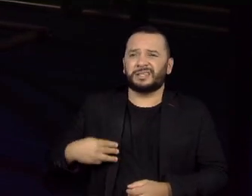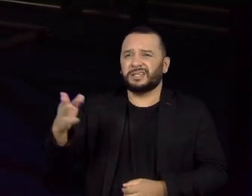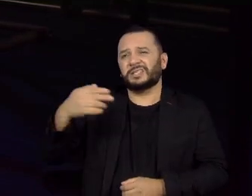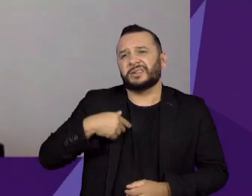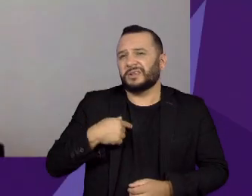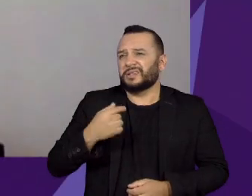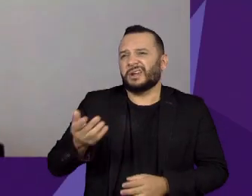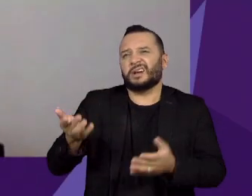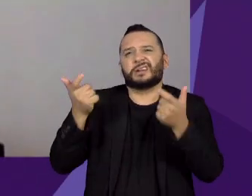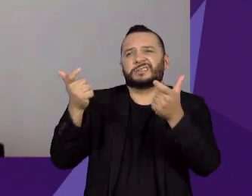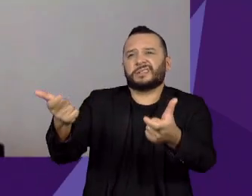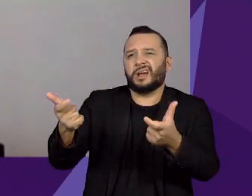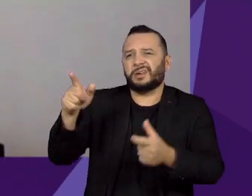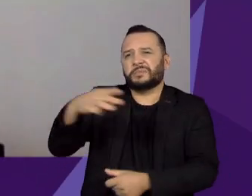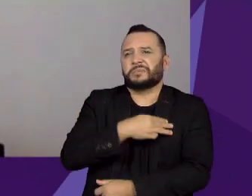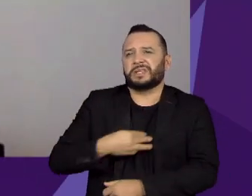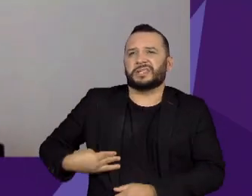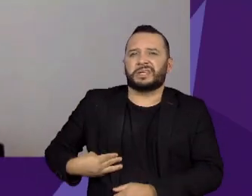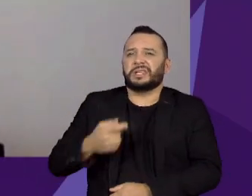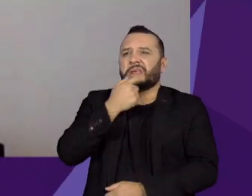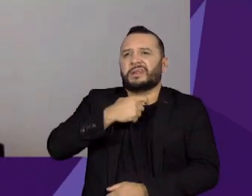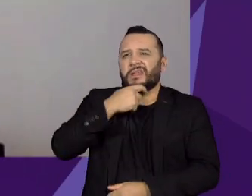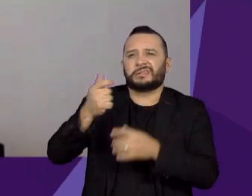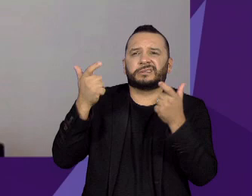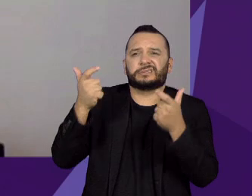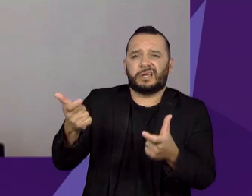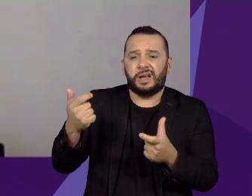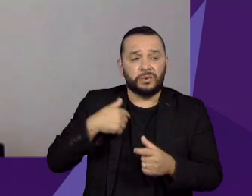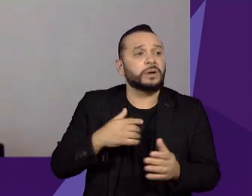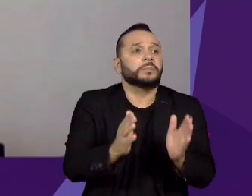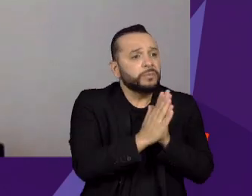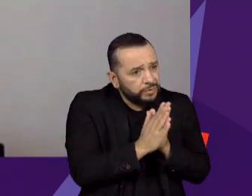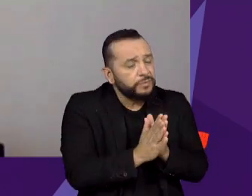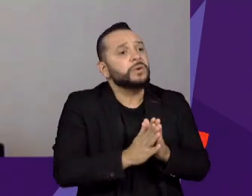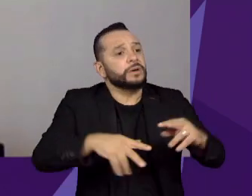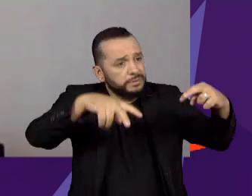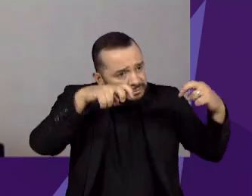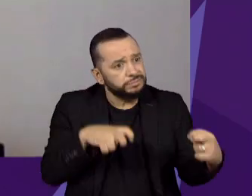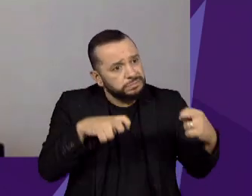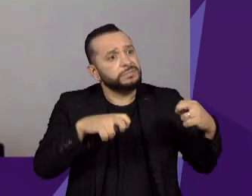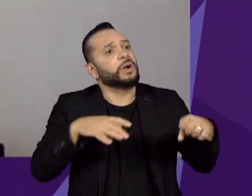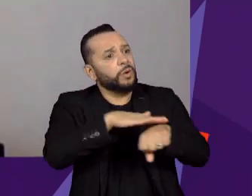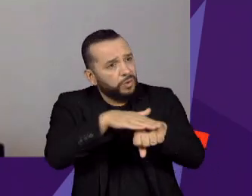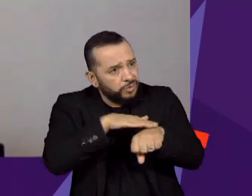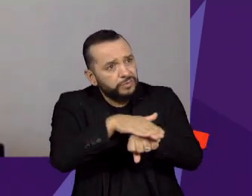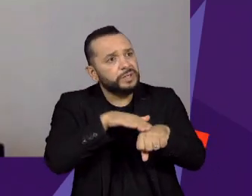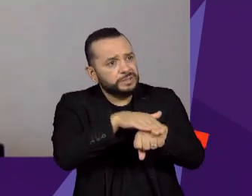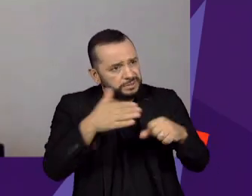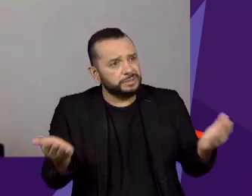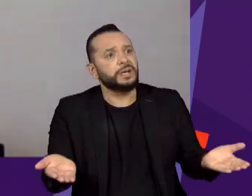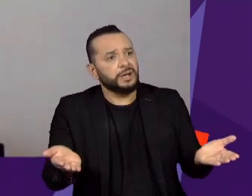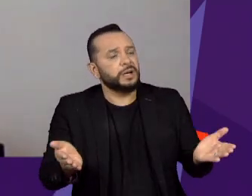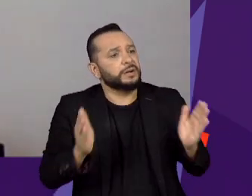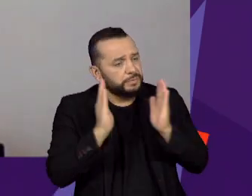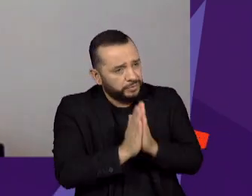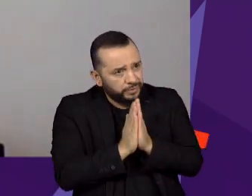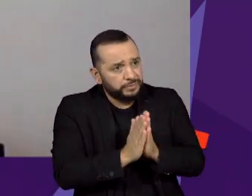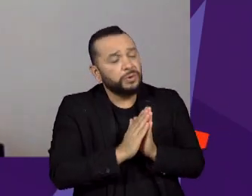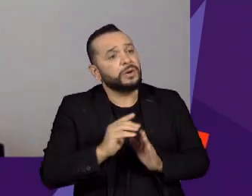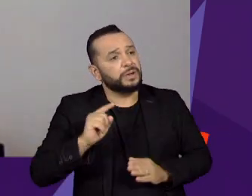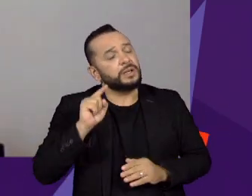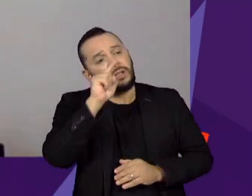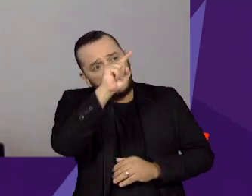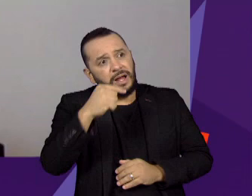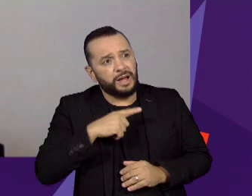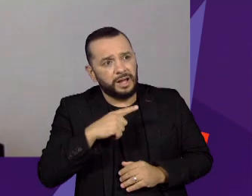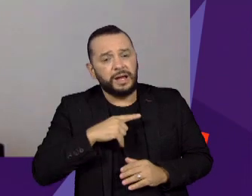notícia. Ele não queria saber, eu tive que sentar, eu tive que exigir uma reunião que foi feita no Palácio da Alvorada, não no Palácio do